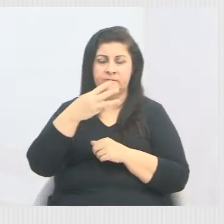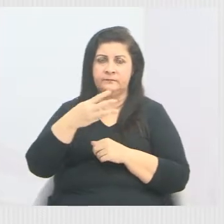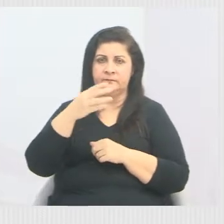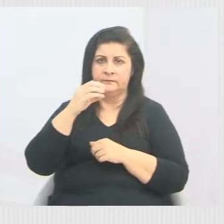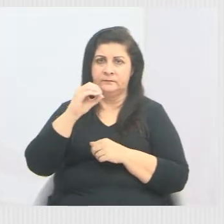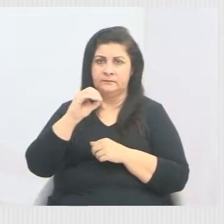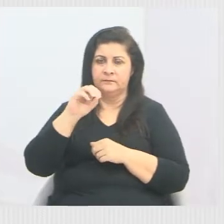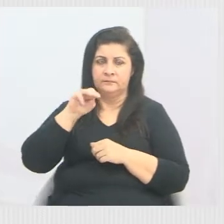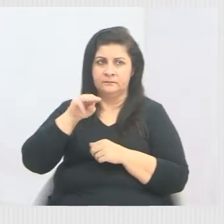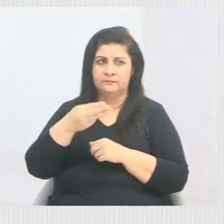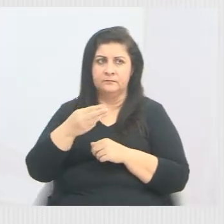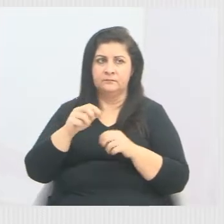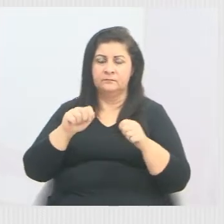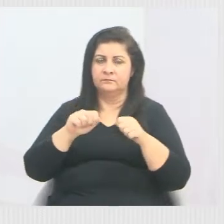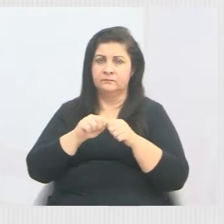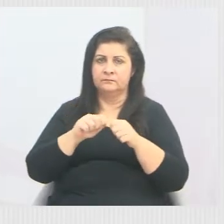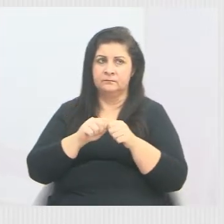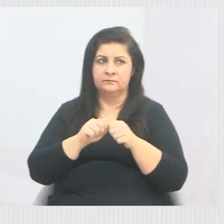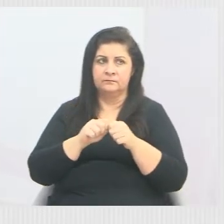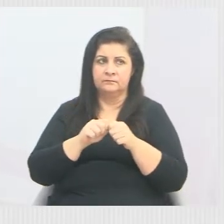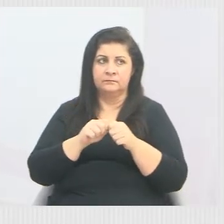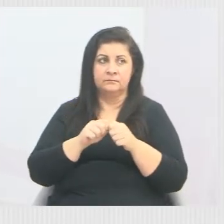95.871.000, realizado